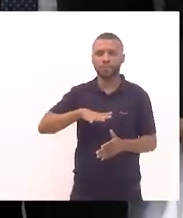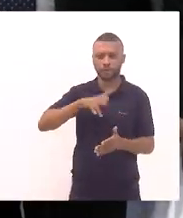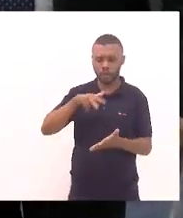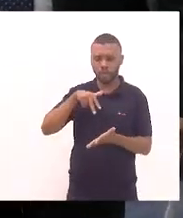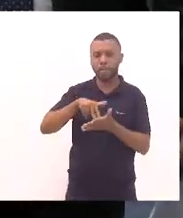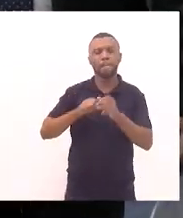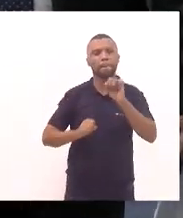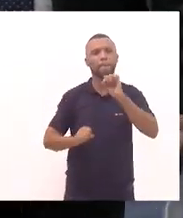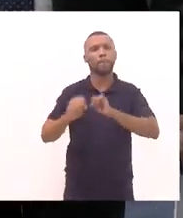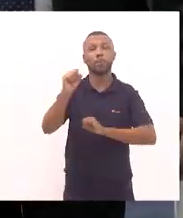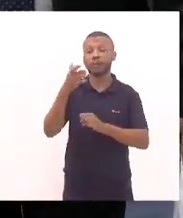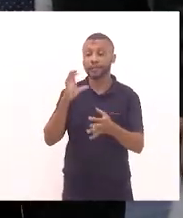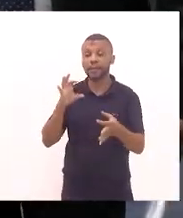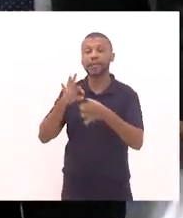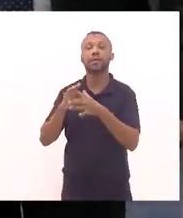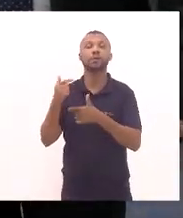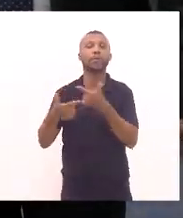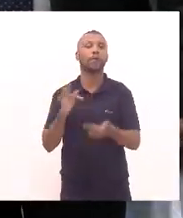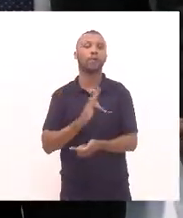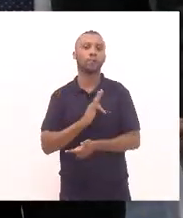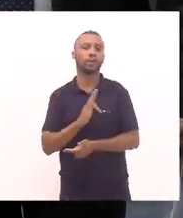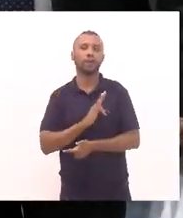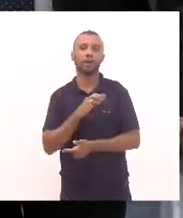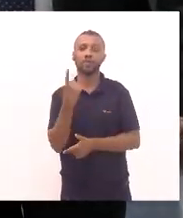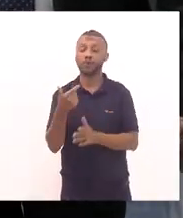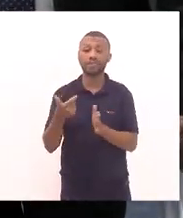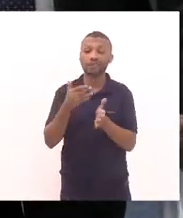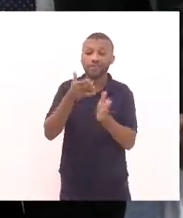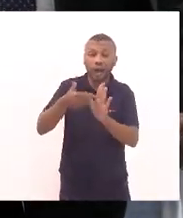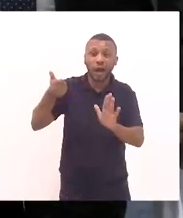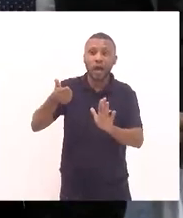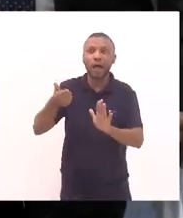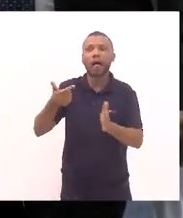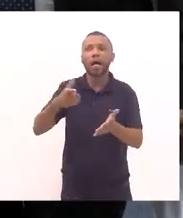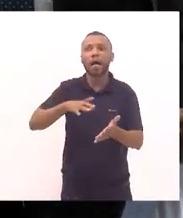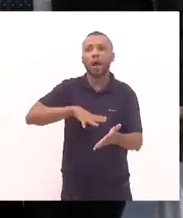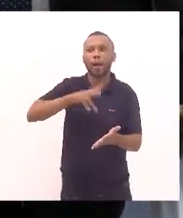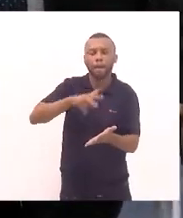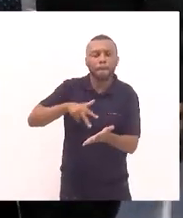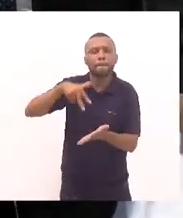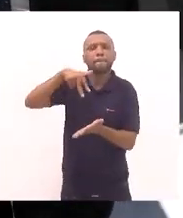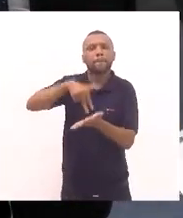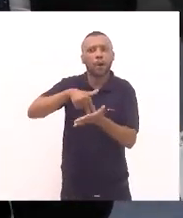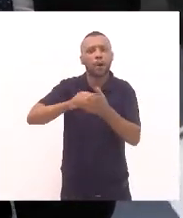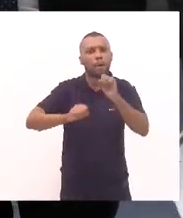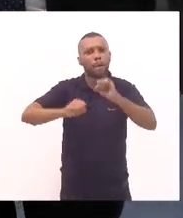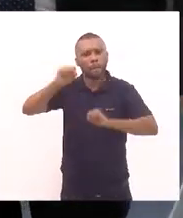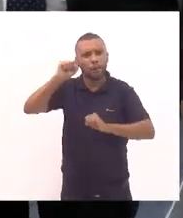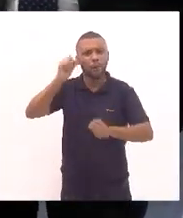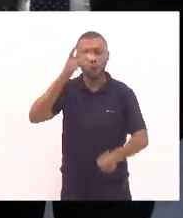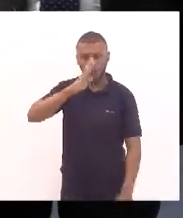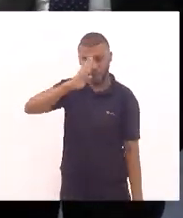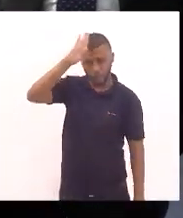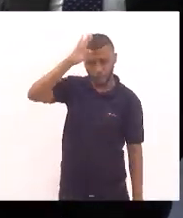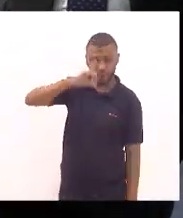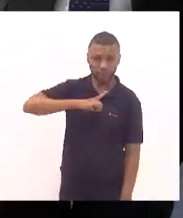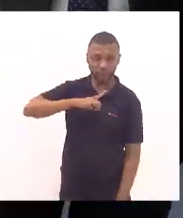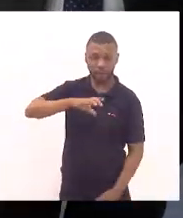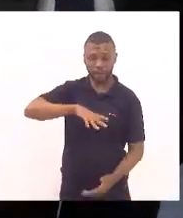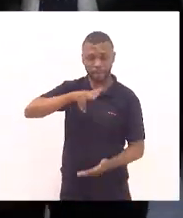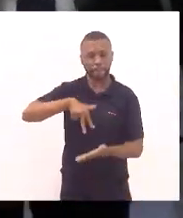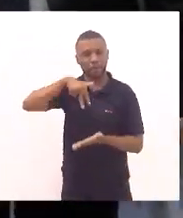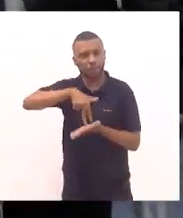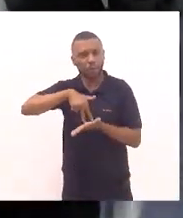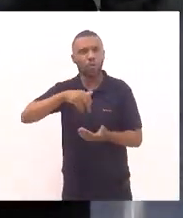atividade policial. A gente não vai tirar... O bombeiro tem bravura. Bem lembrado, deputado Zaca. O bombeiro tem bravura. A polícia tem